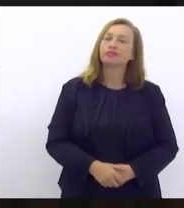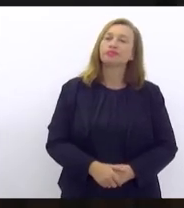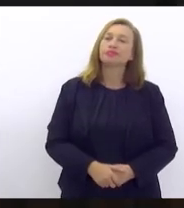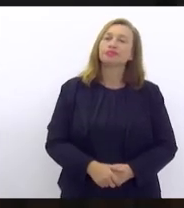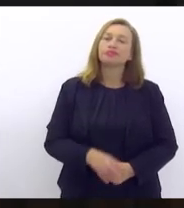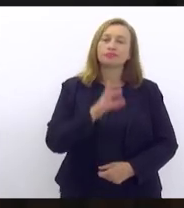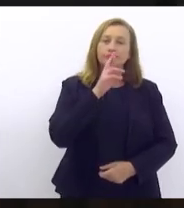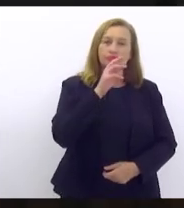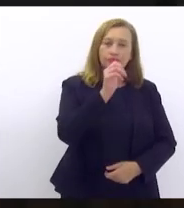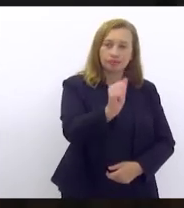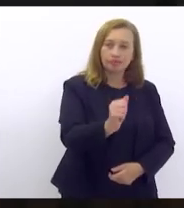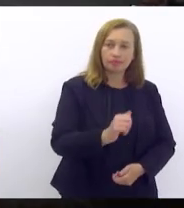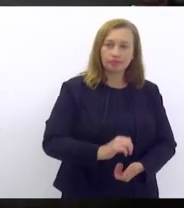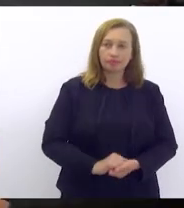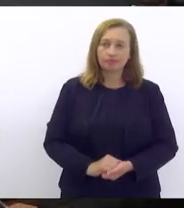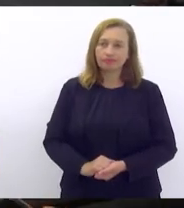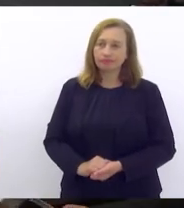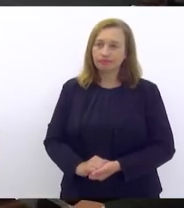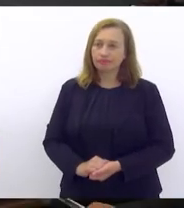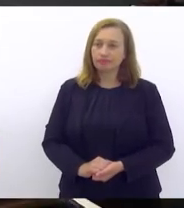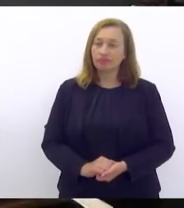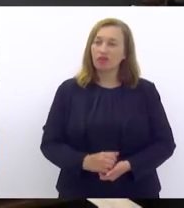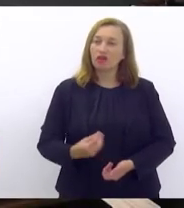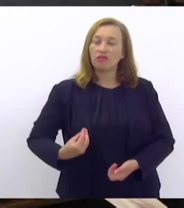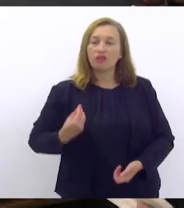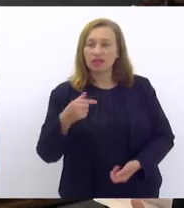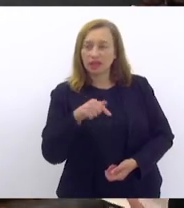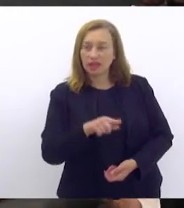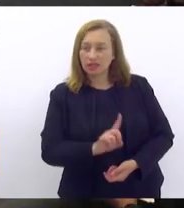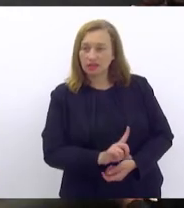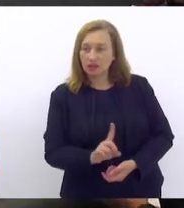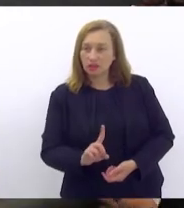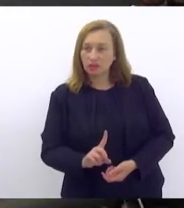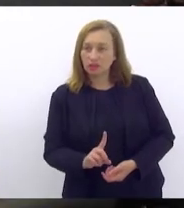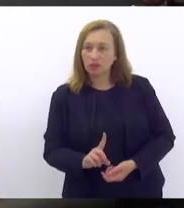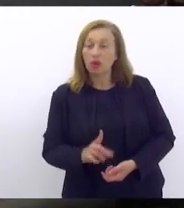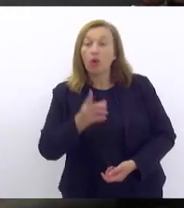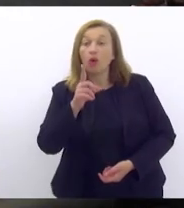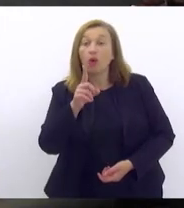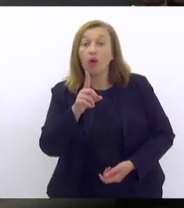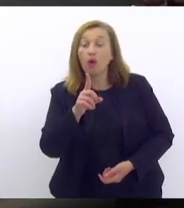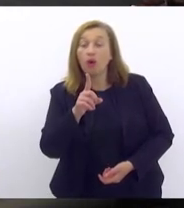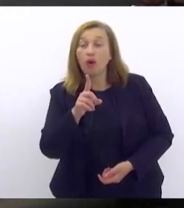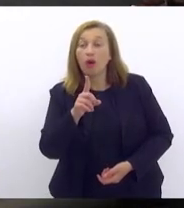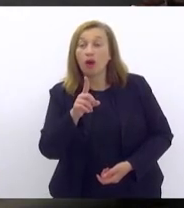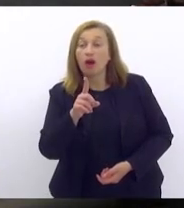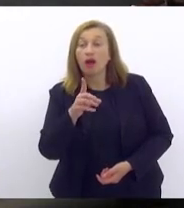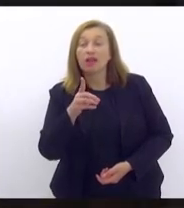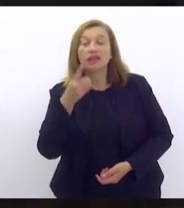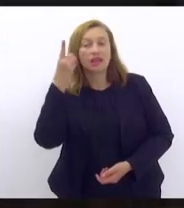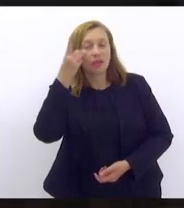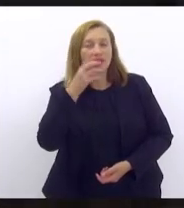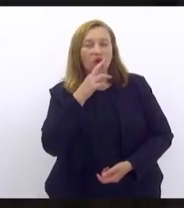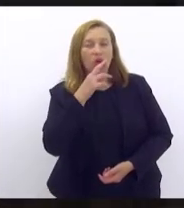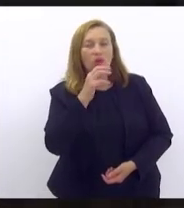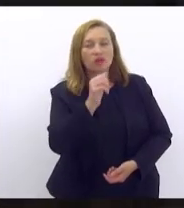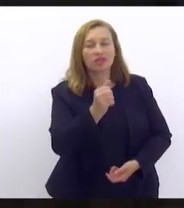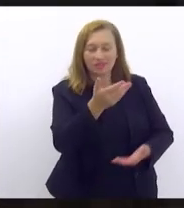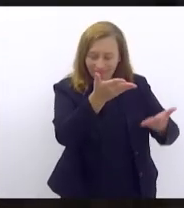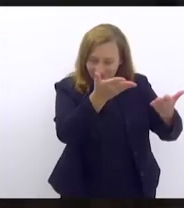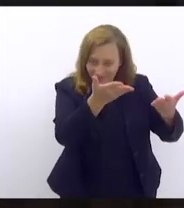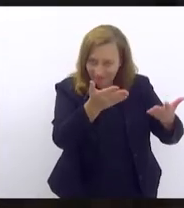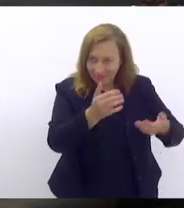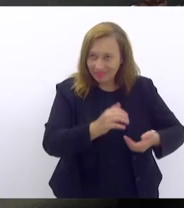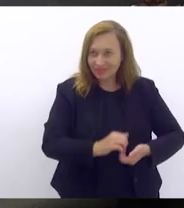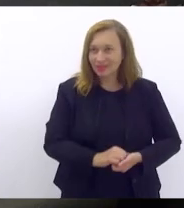deputado Rodrigo Amorim, não estando presente... Opa, deputado Rodrigo